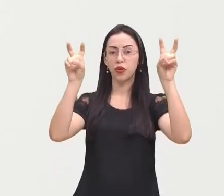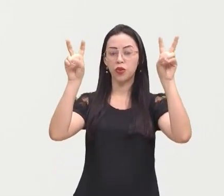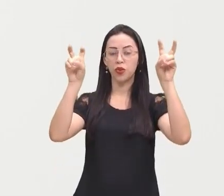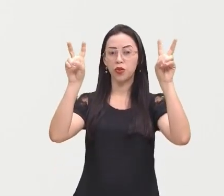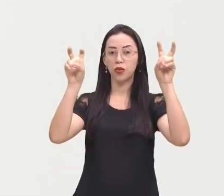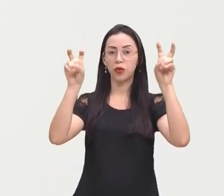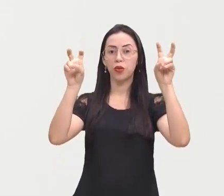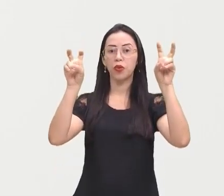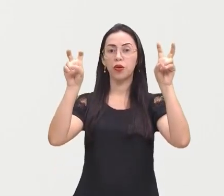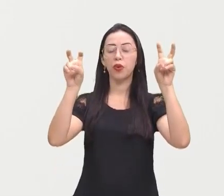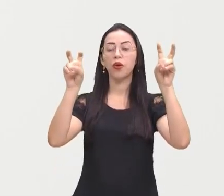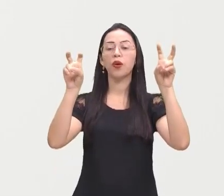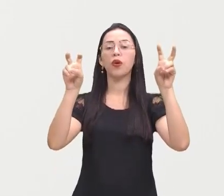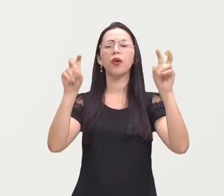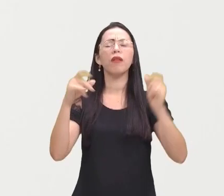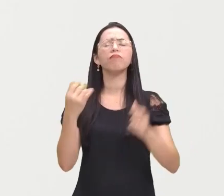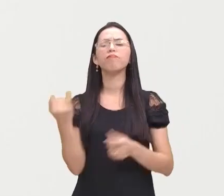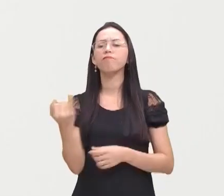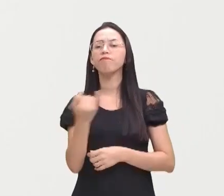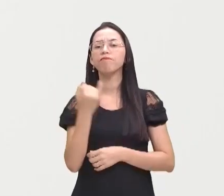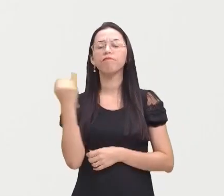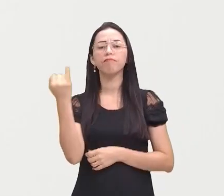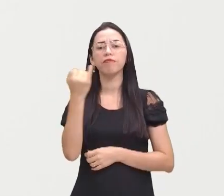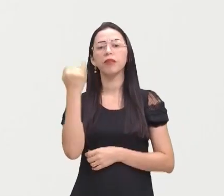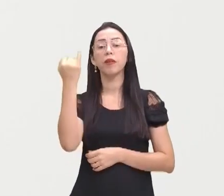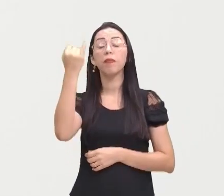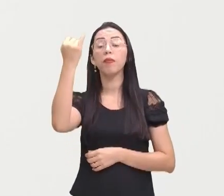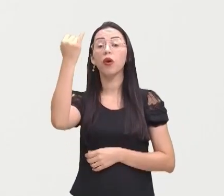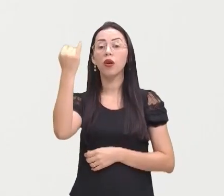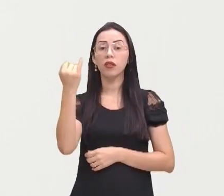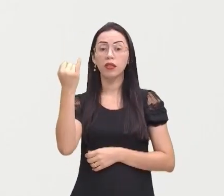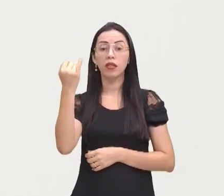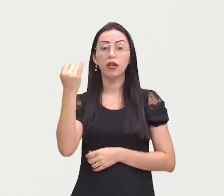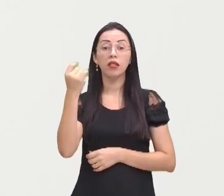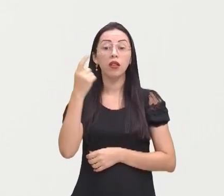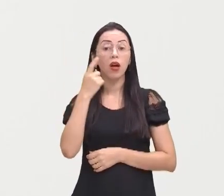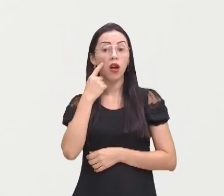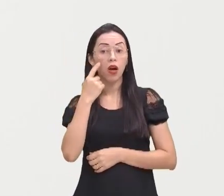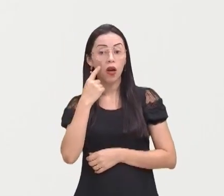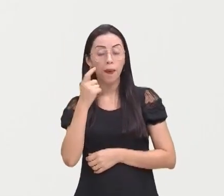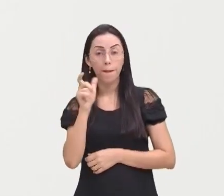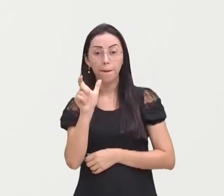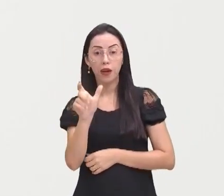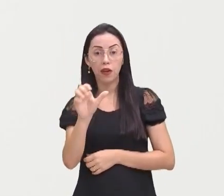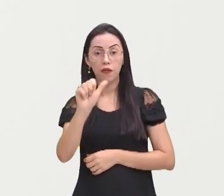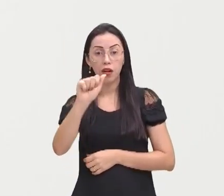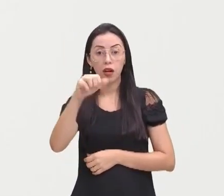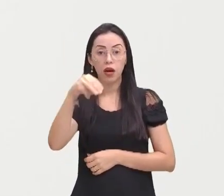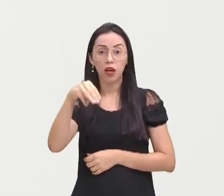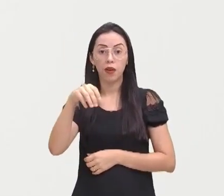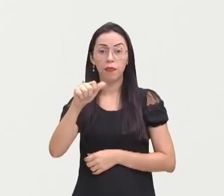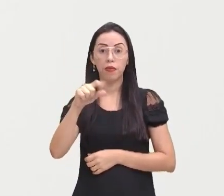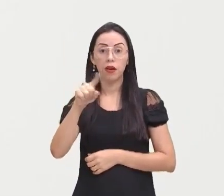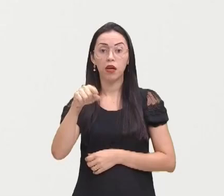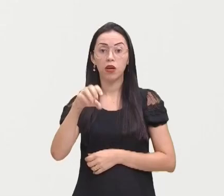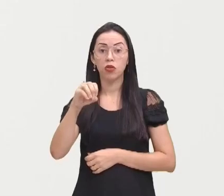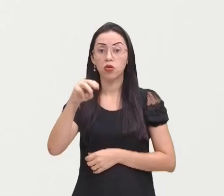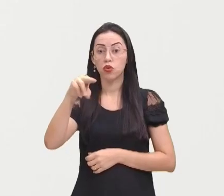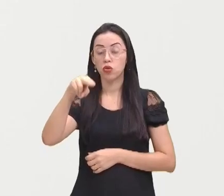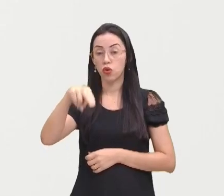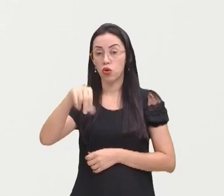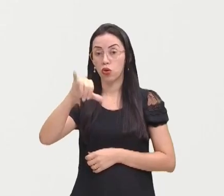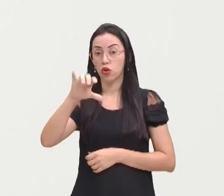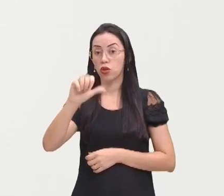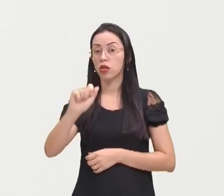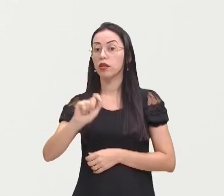título ele é muito importante para nós sabermos do que vai se tratar este